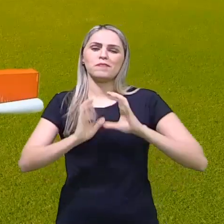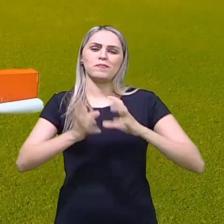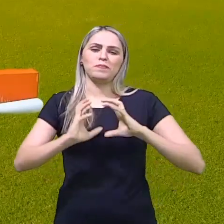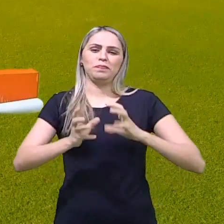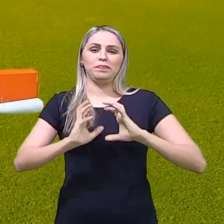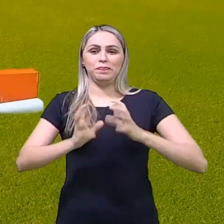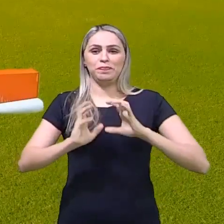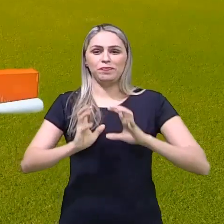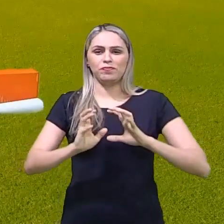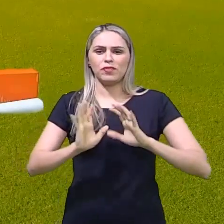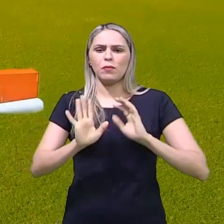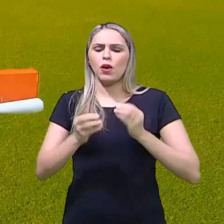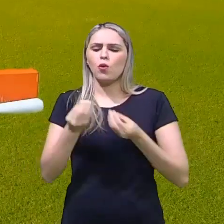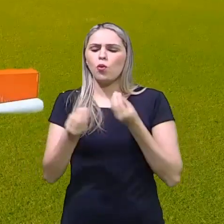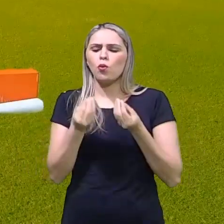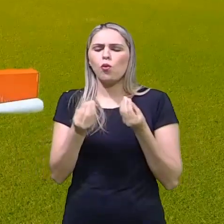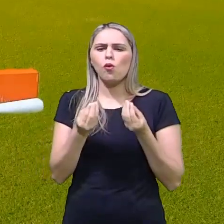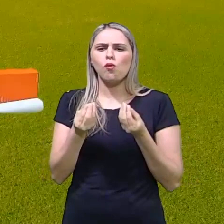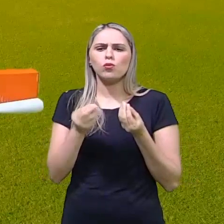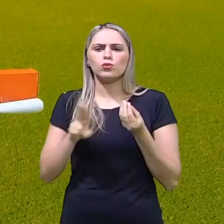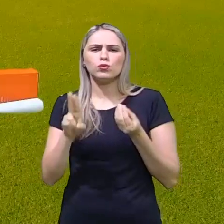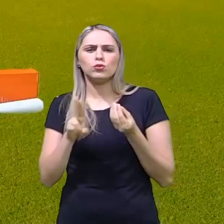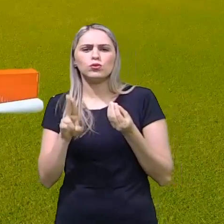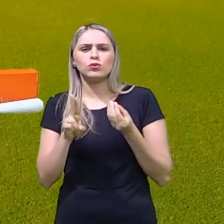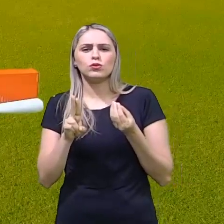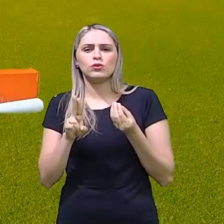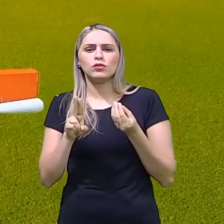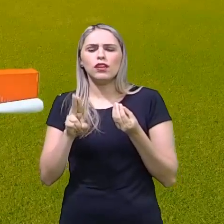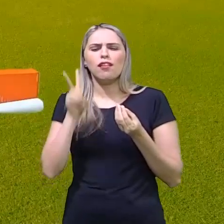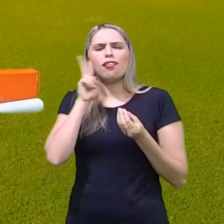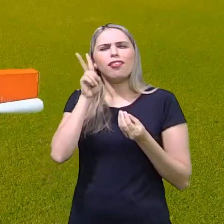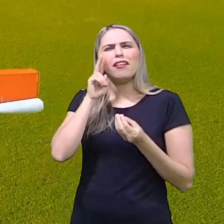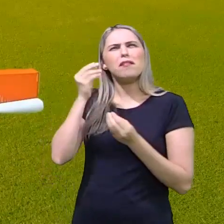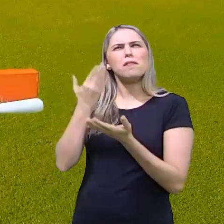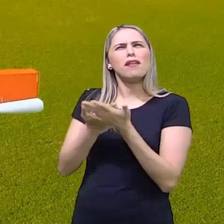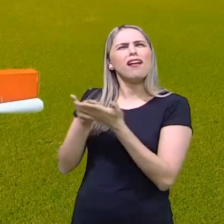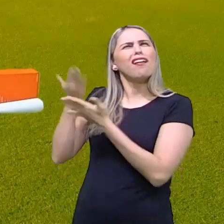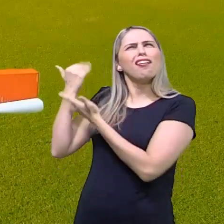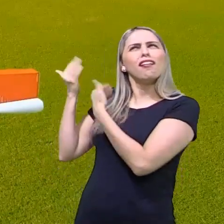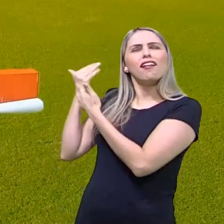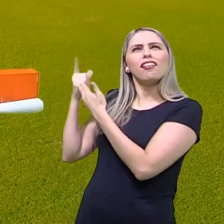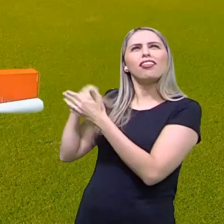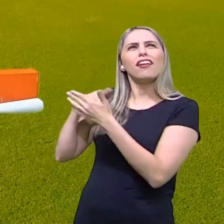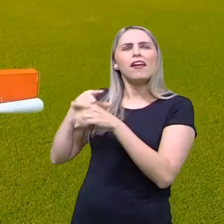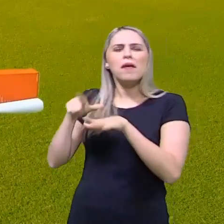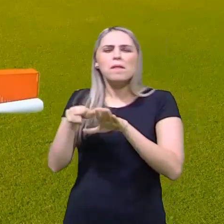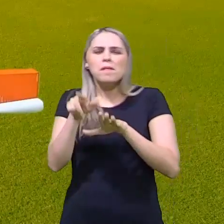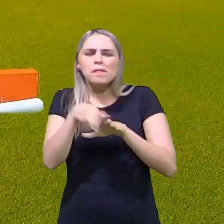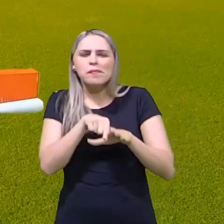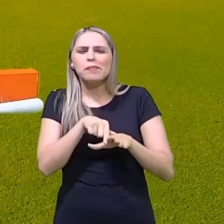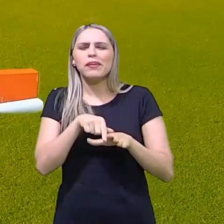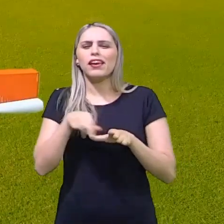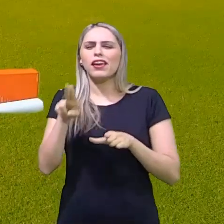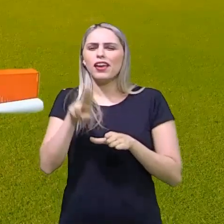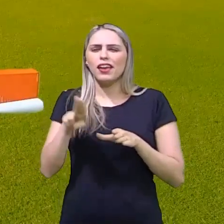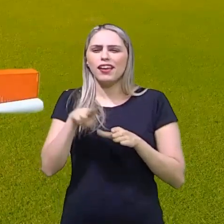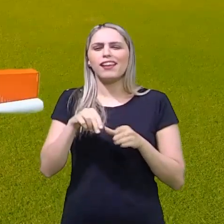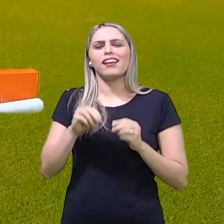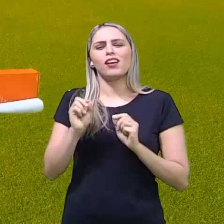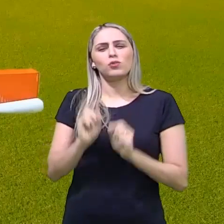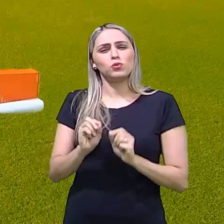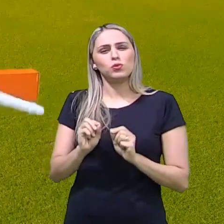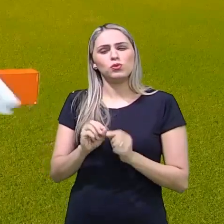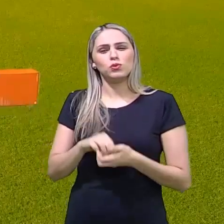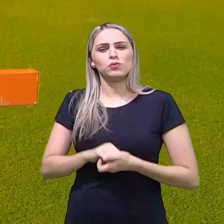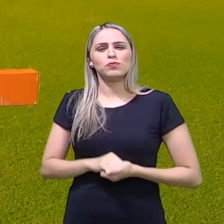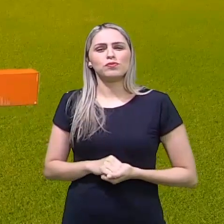acredito. Como será que a gente pode usar a bola? Lembra? Ah, aquela nossa aula da bola de meia. Tem aqui uma bola de meia que a gente tava brincando. Uma bola de